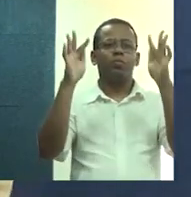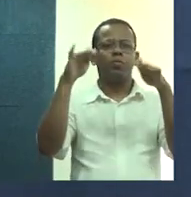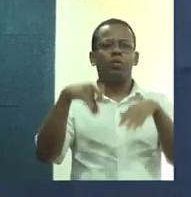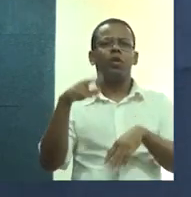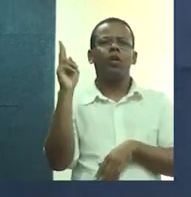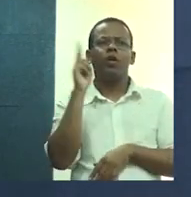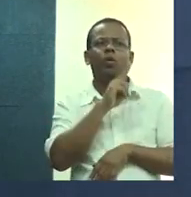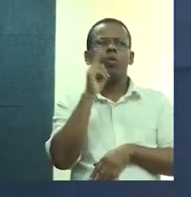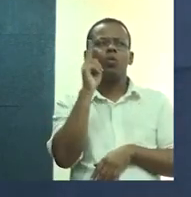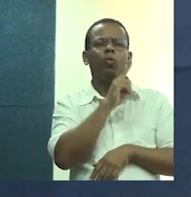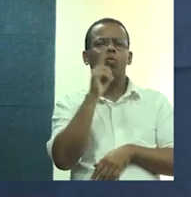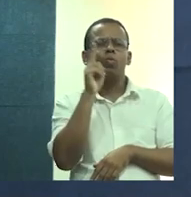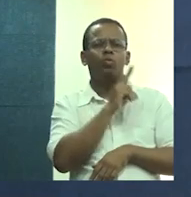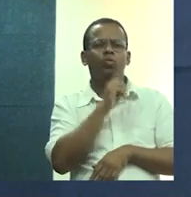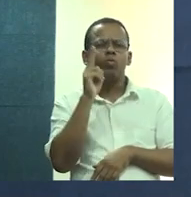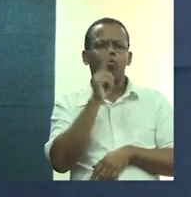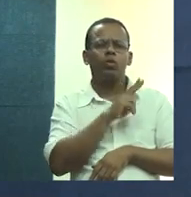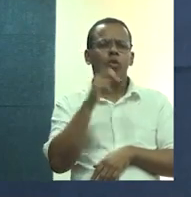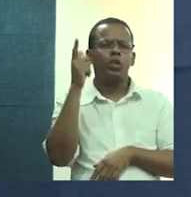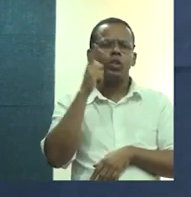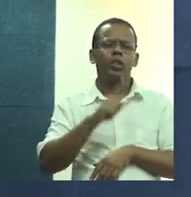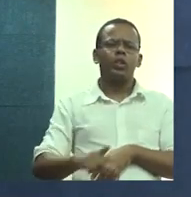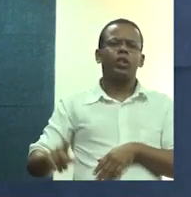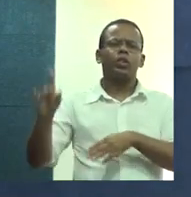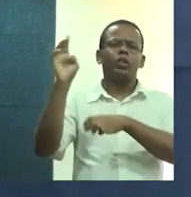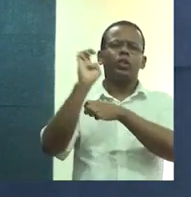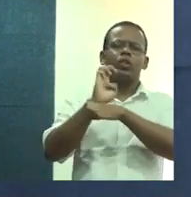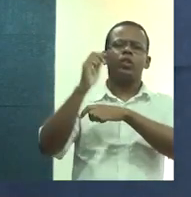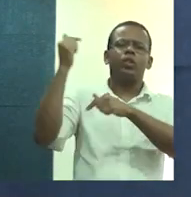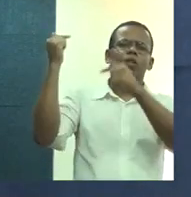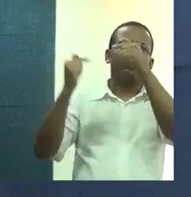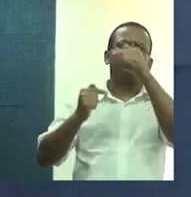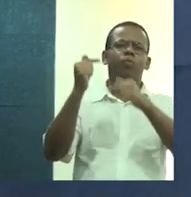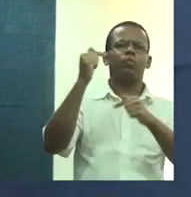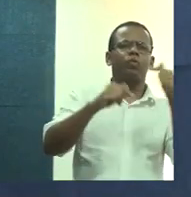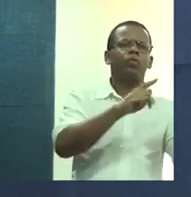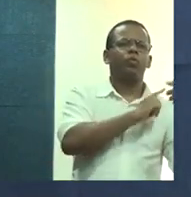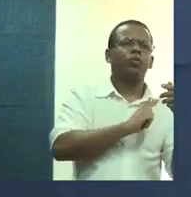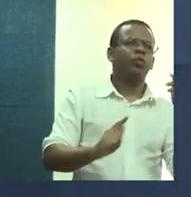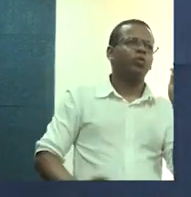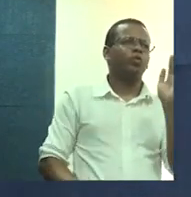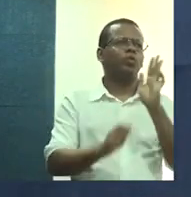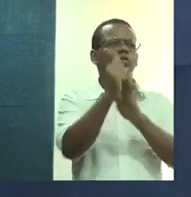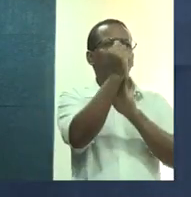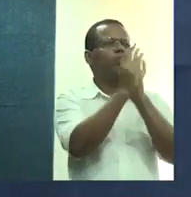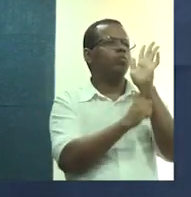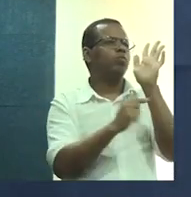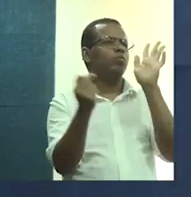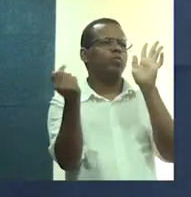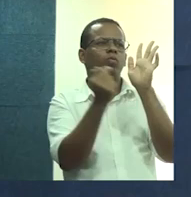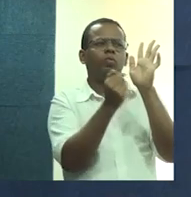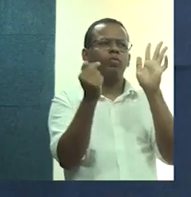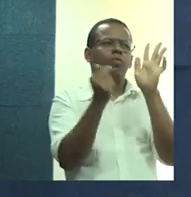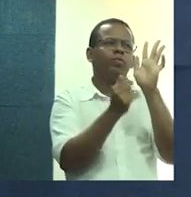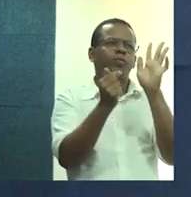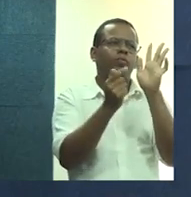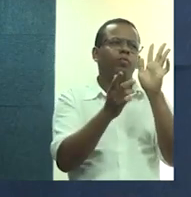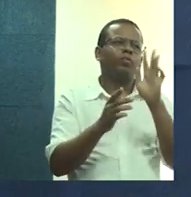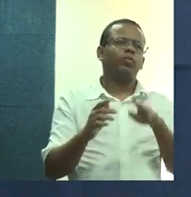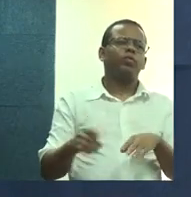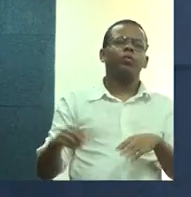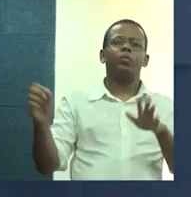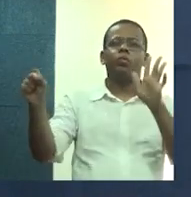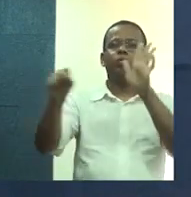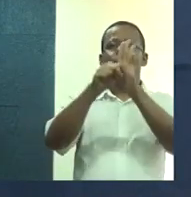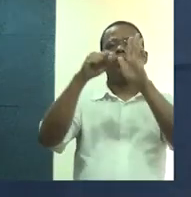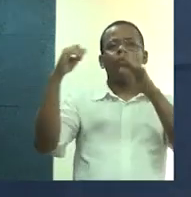por fim a urgência né de resgate da legitimidade do Estado e das políticas públicas nessa agenda né Isso é isso é um bote né Isso é um